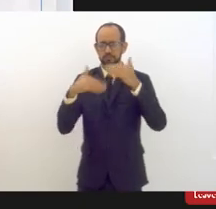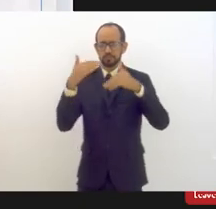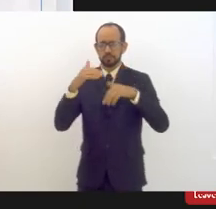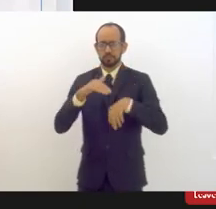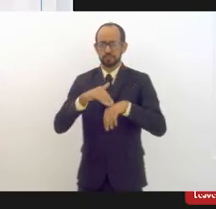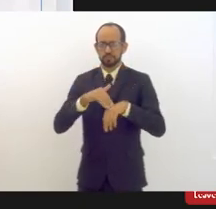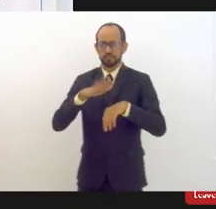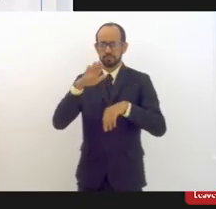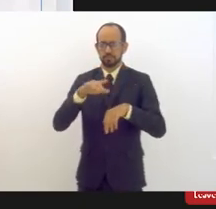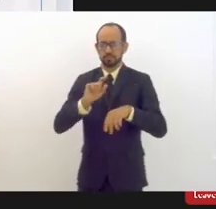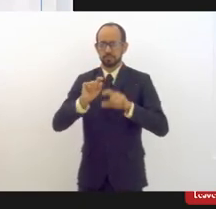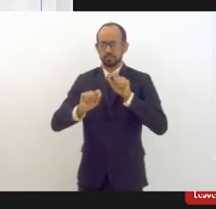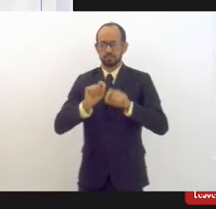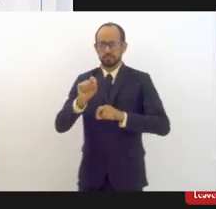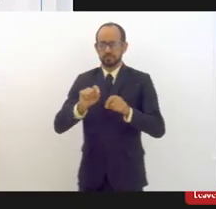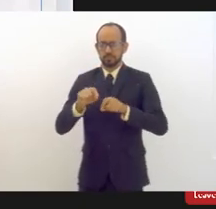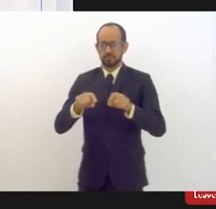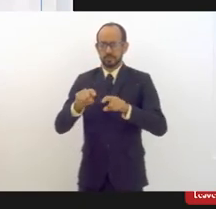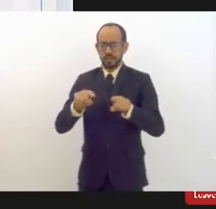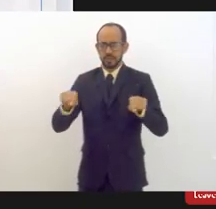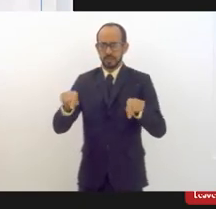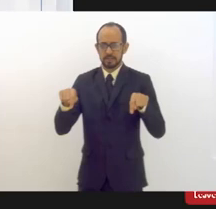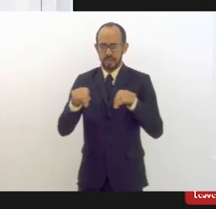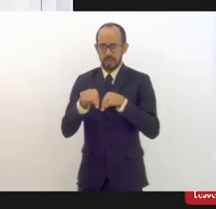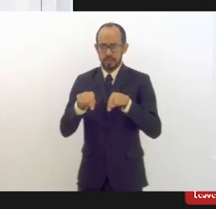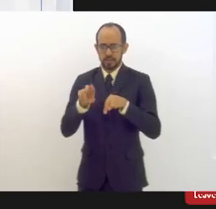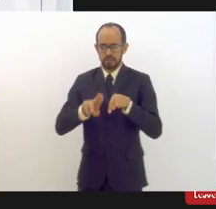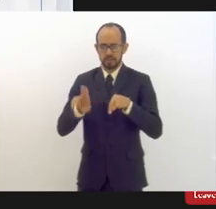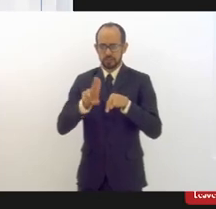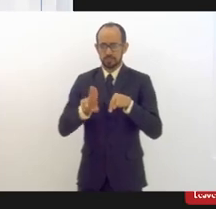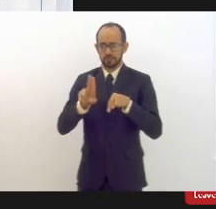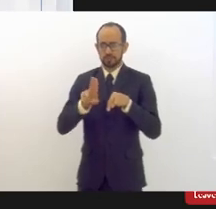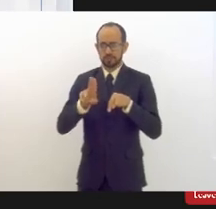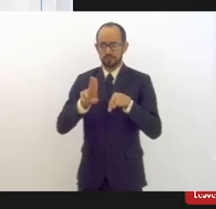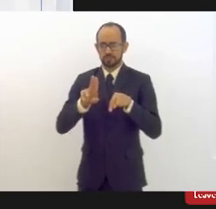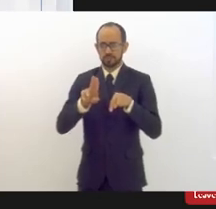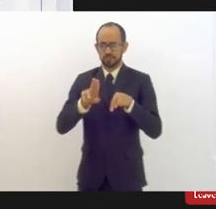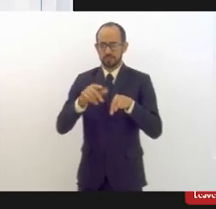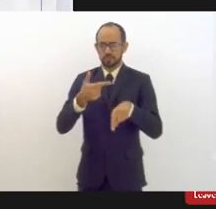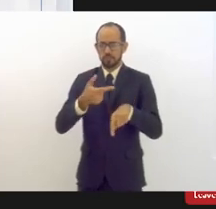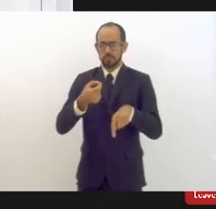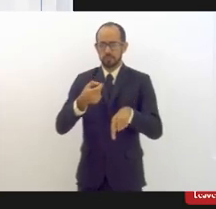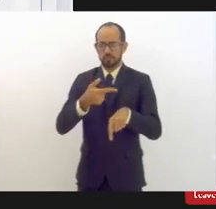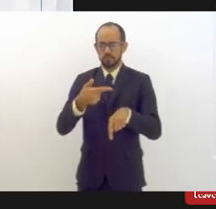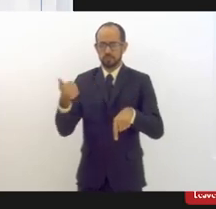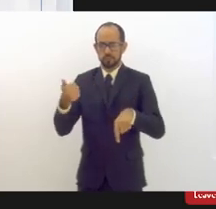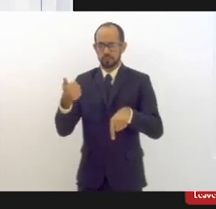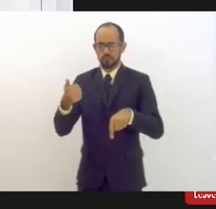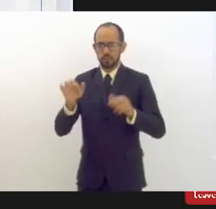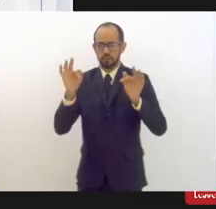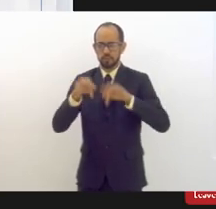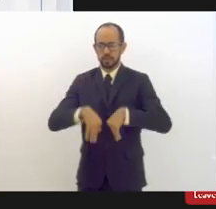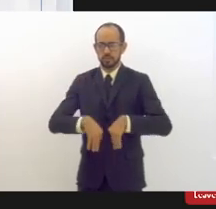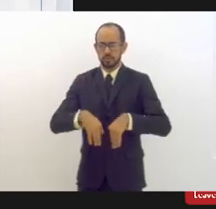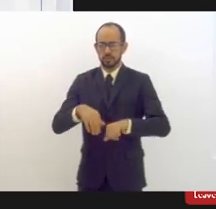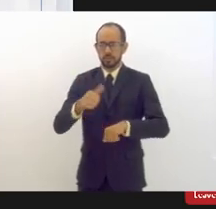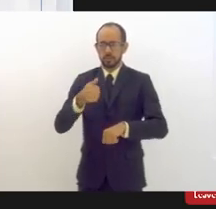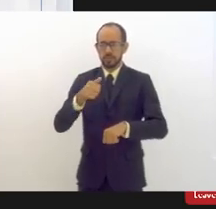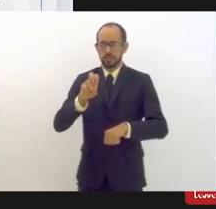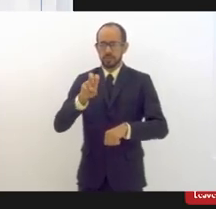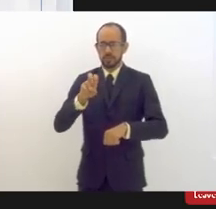o total de salas utilizadas. Então, em 21, fechamos o ano com 15.352